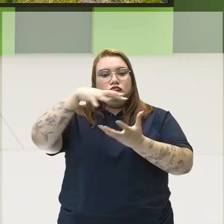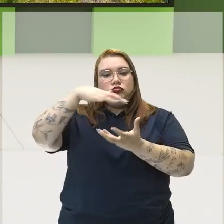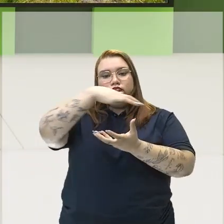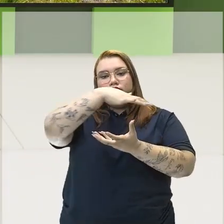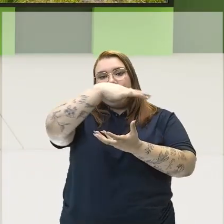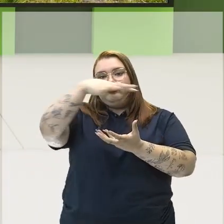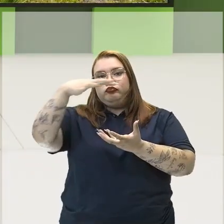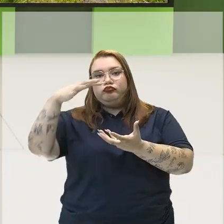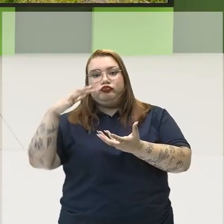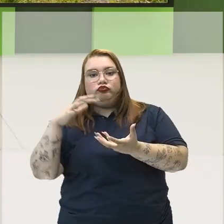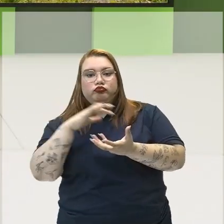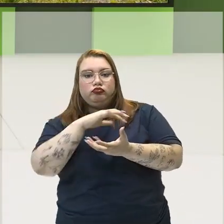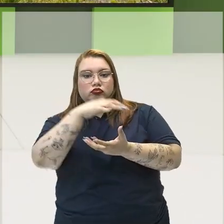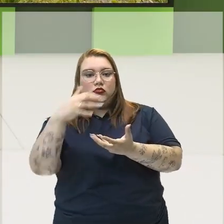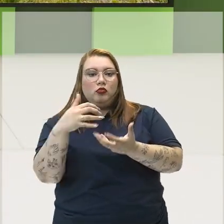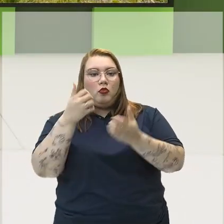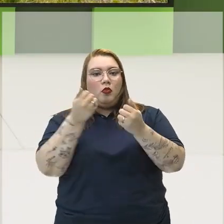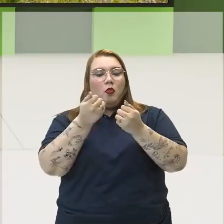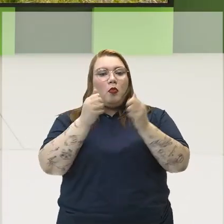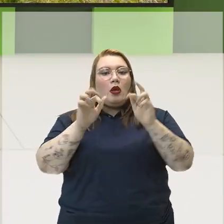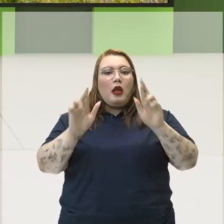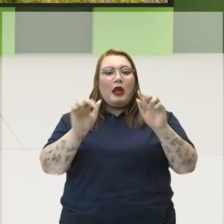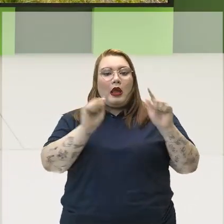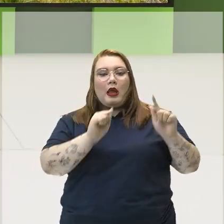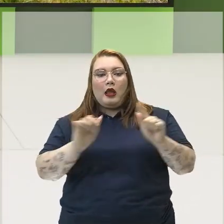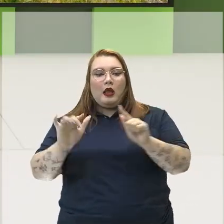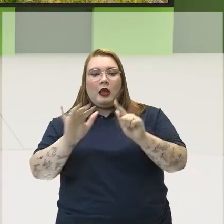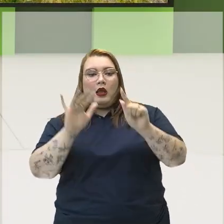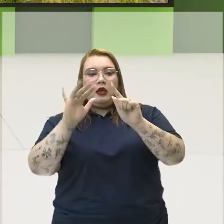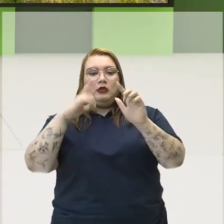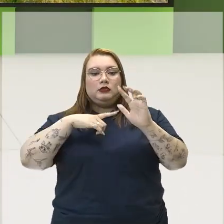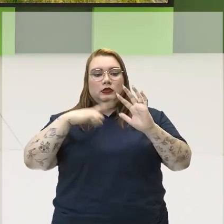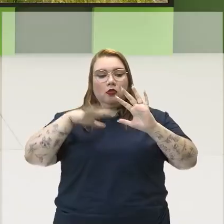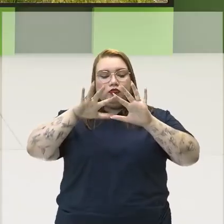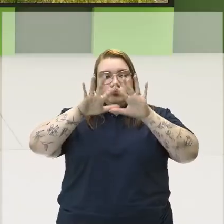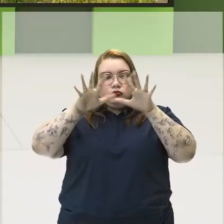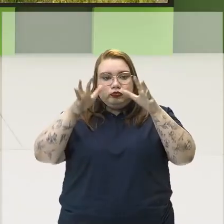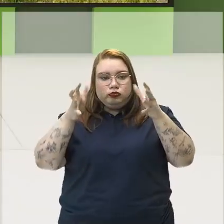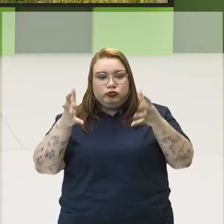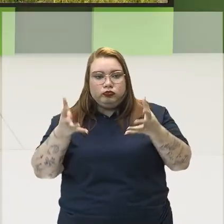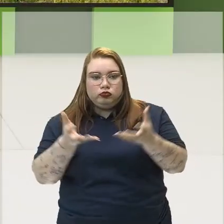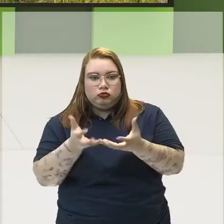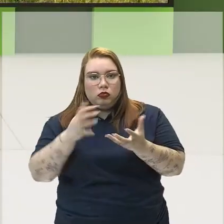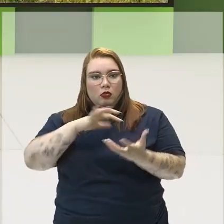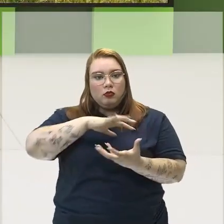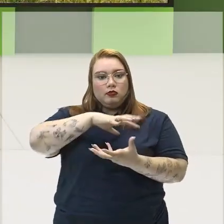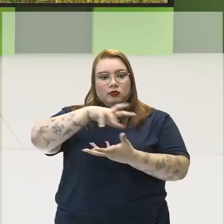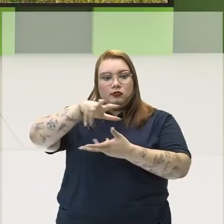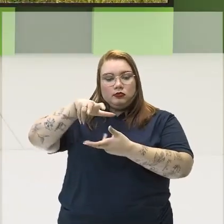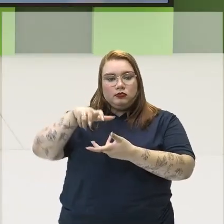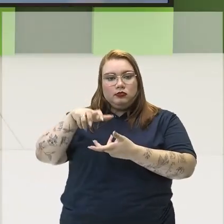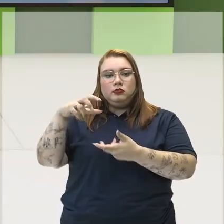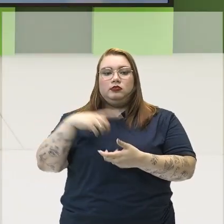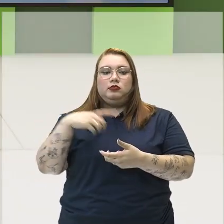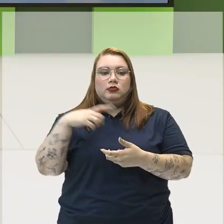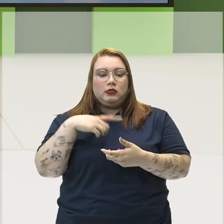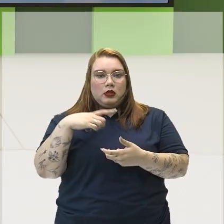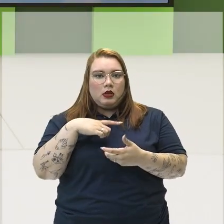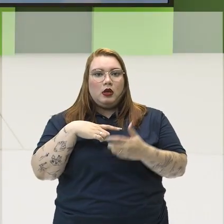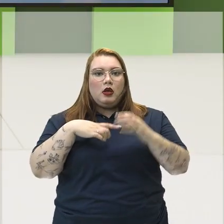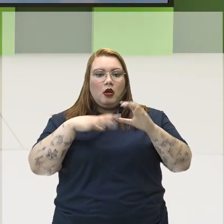é a atmosfera? São todos esses gases que englobam ali, que fazem parte do nosso planeta. Né? Existe uma